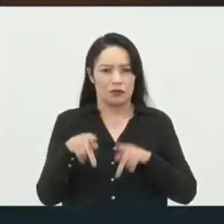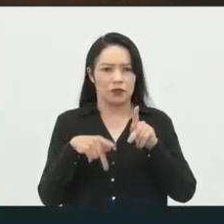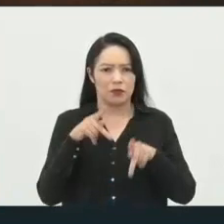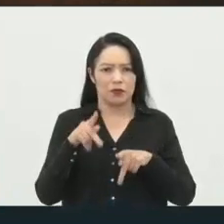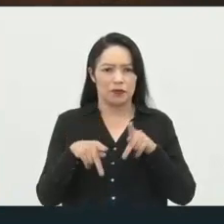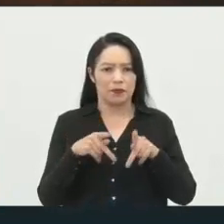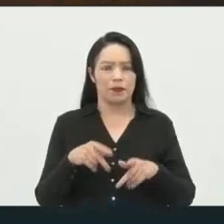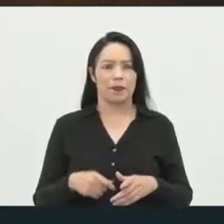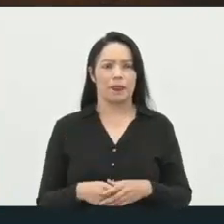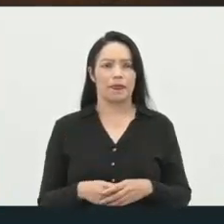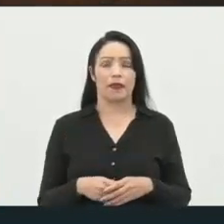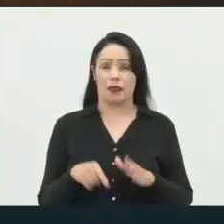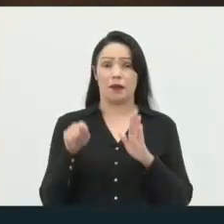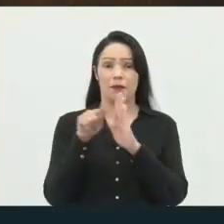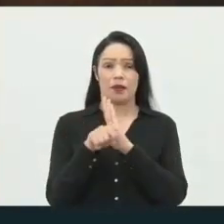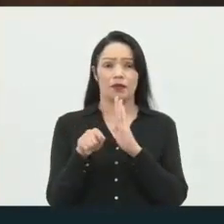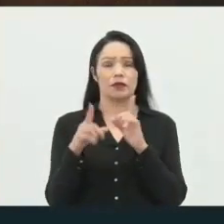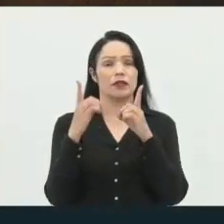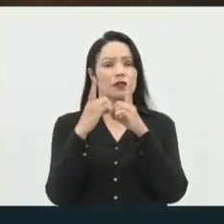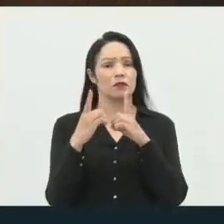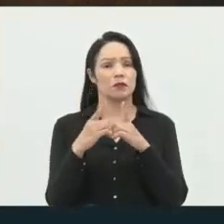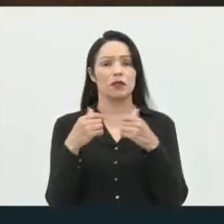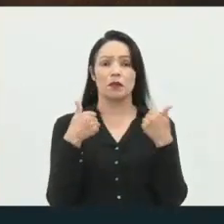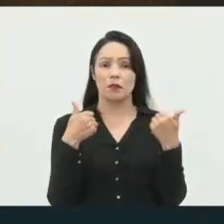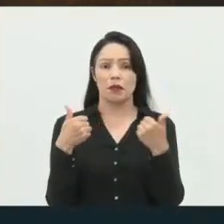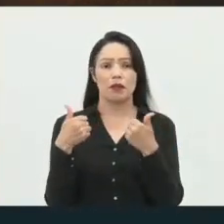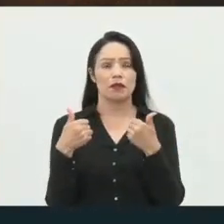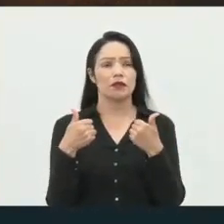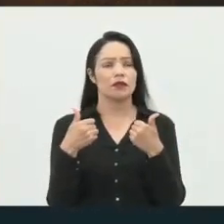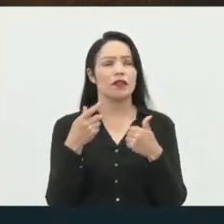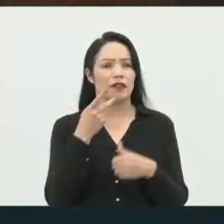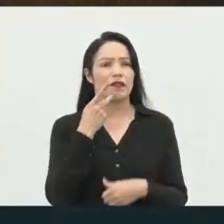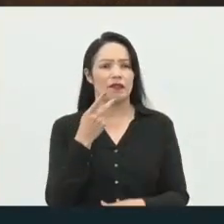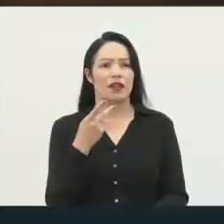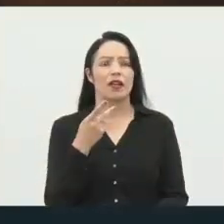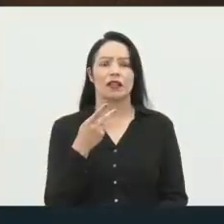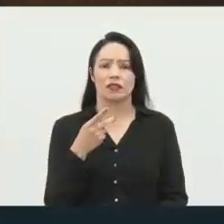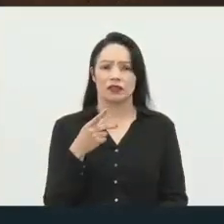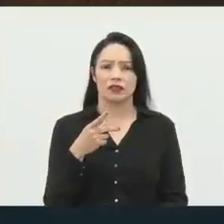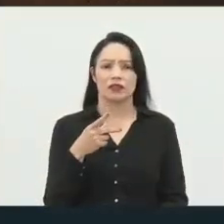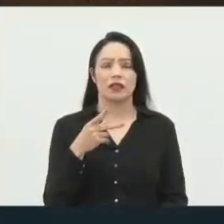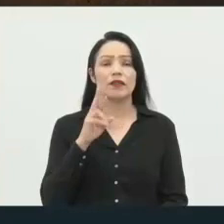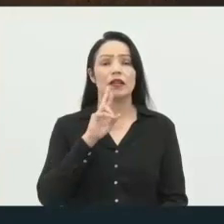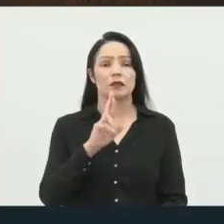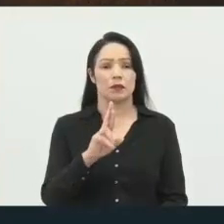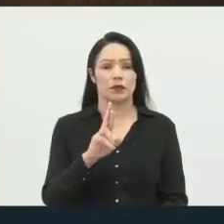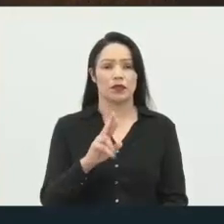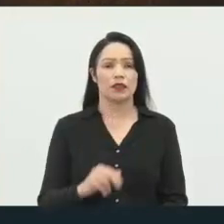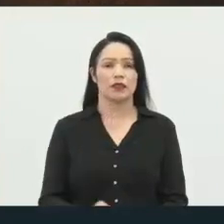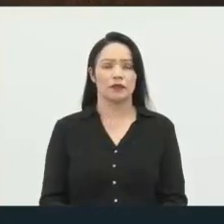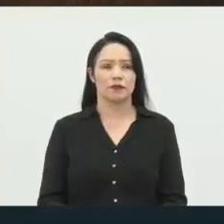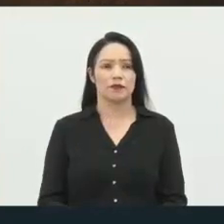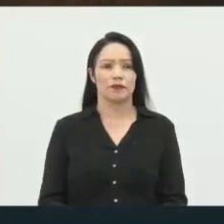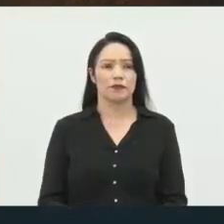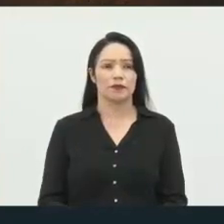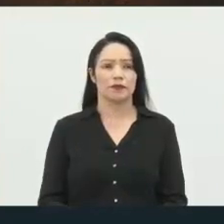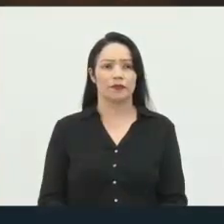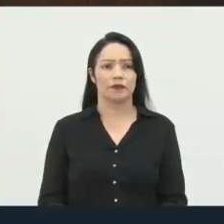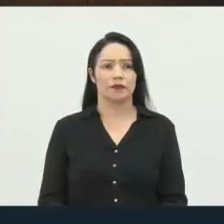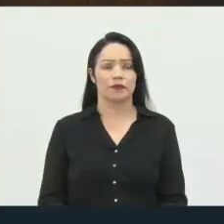se eles estão tendo um atendimento digno que eu tenho certeza que a população ela vai responder né É É